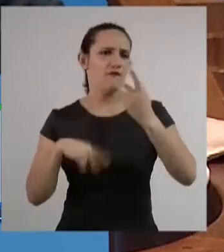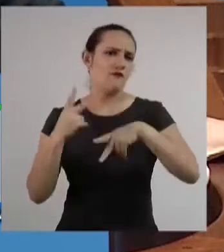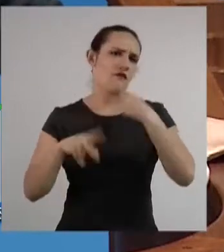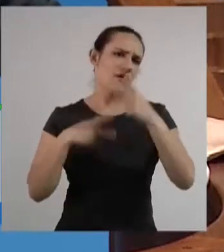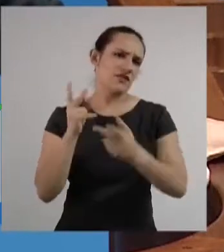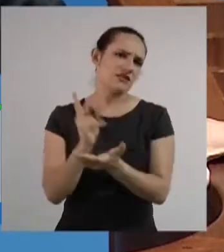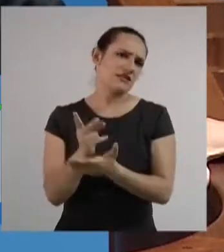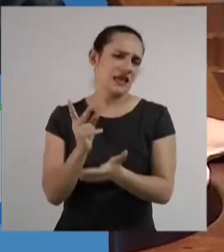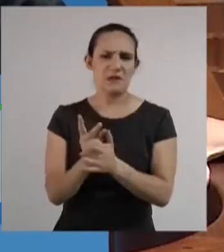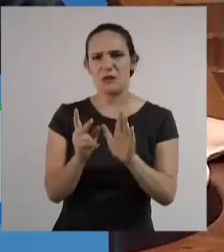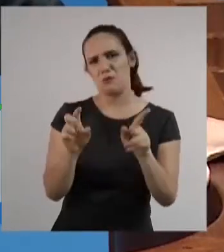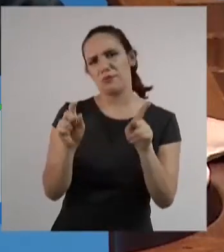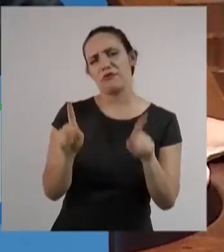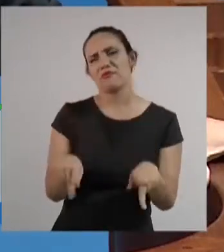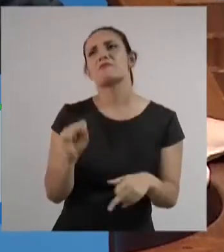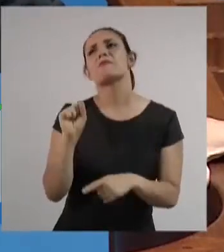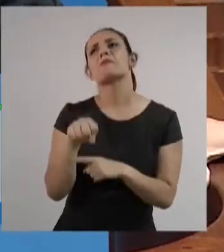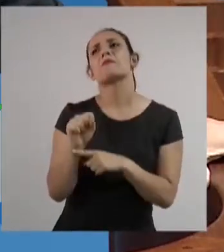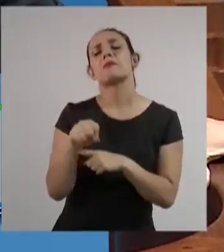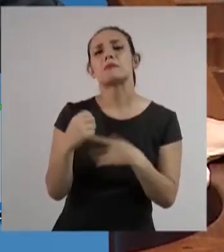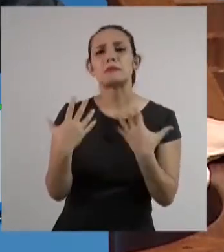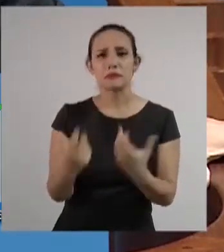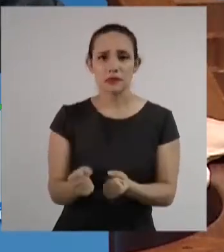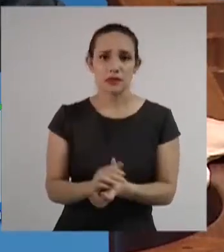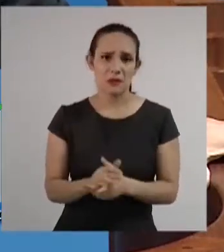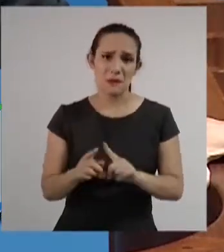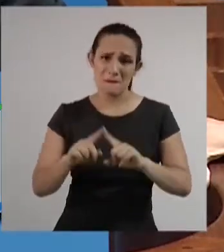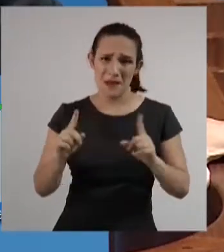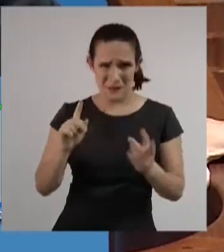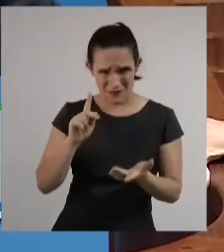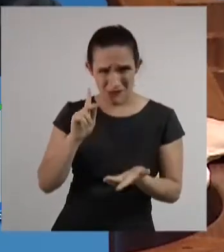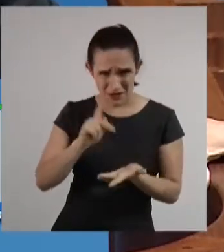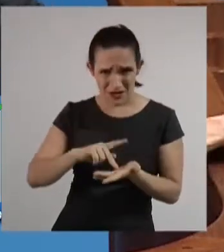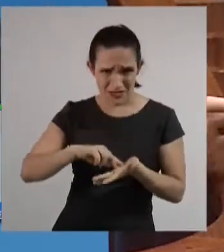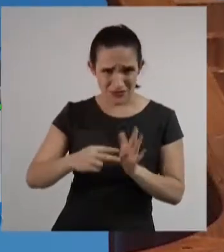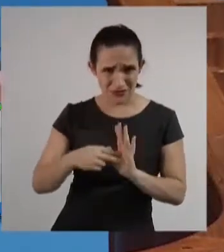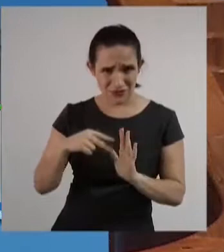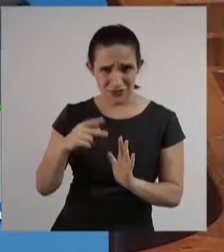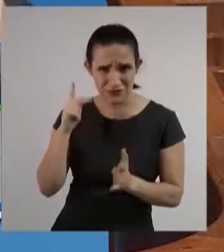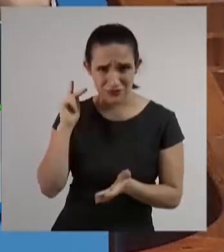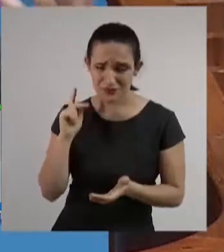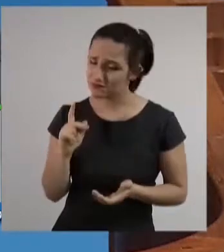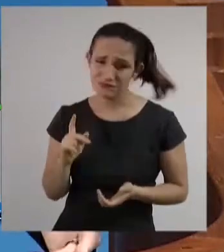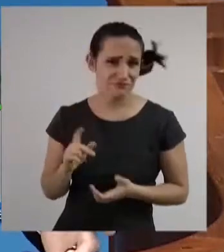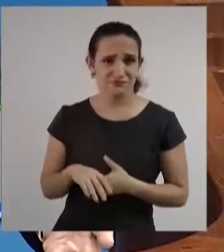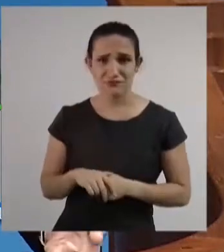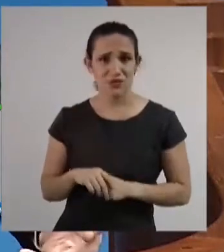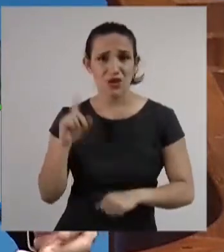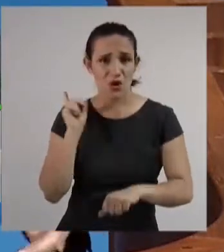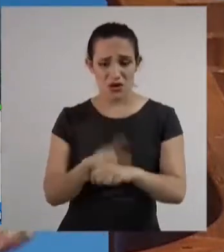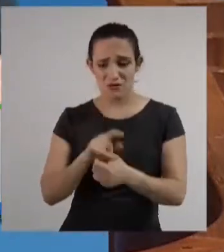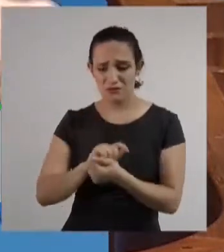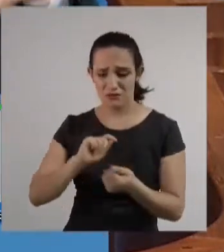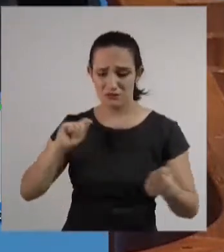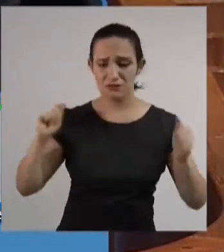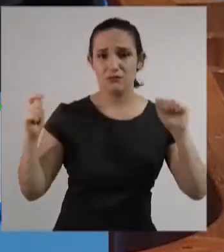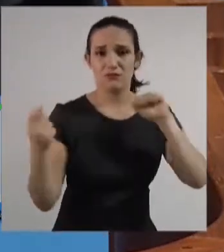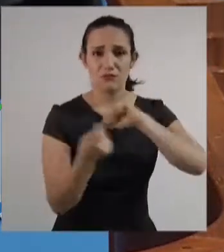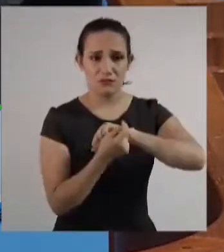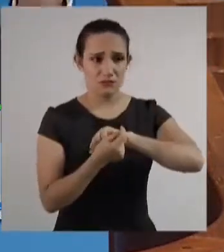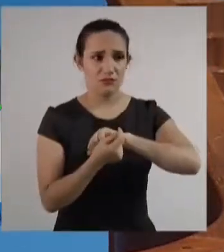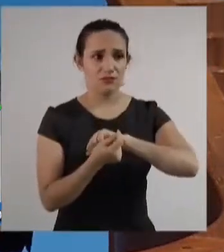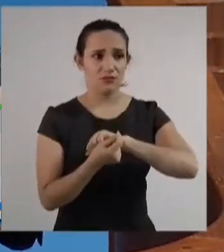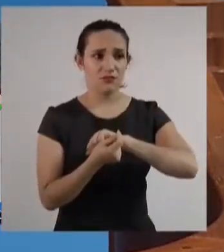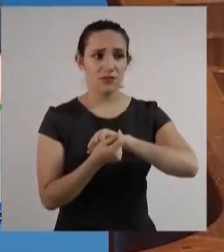chavão que pega bem, mas que não significa muita coisa. Quando a gente tem que traduzir essas coisas